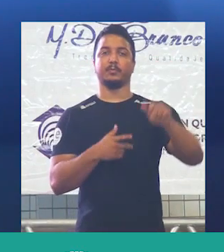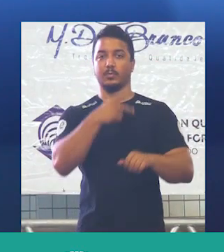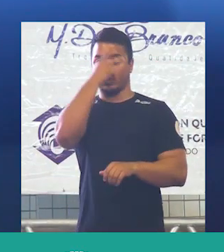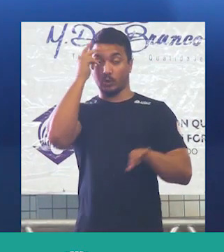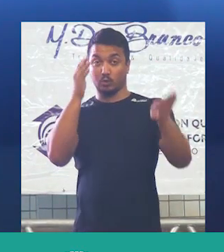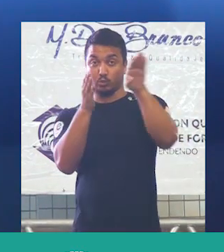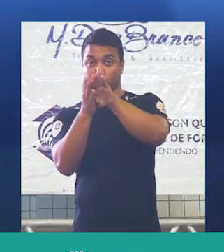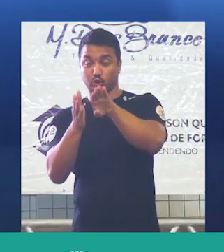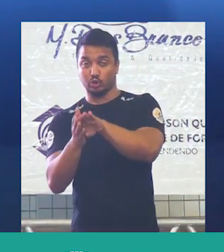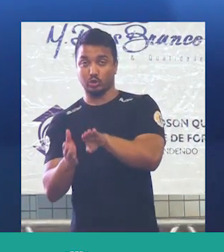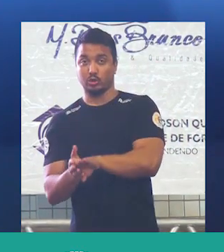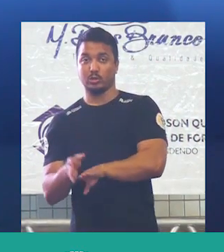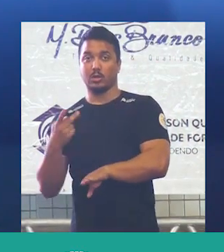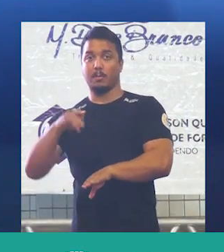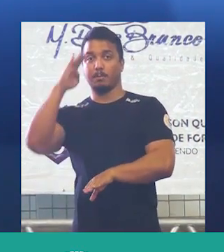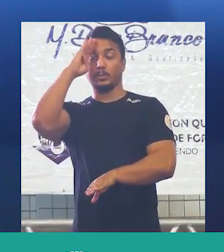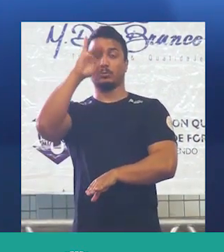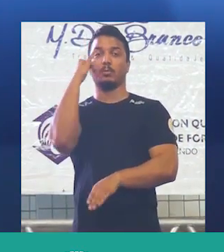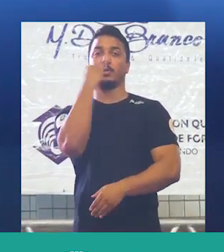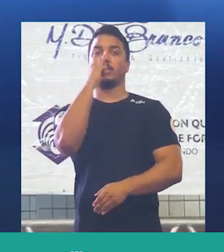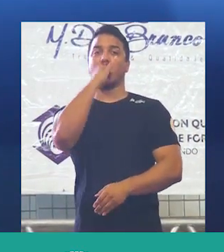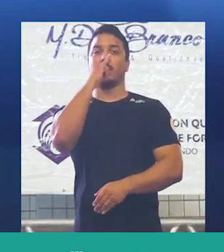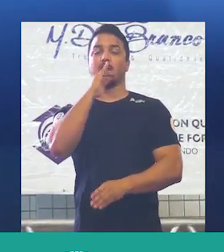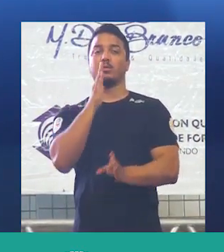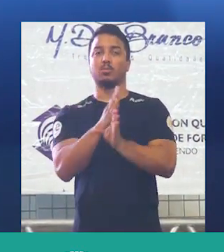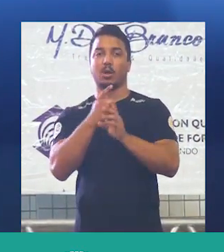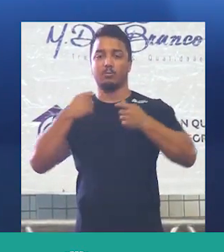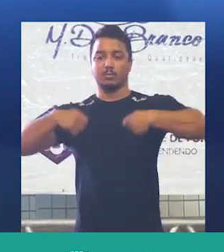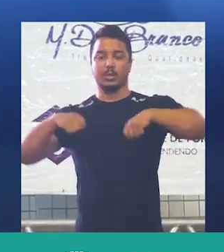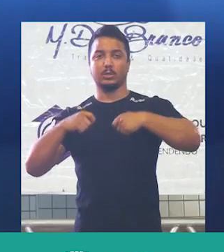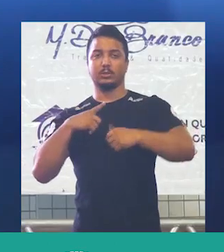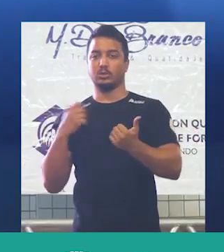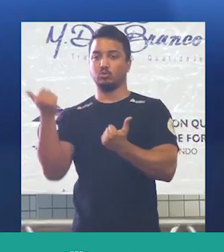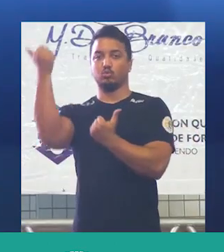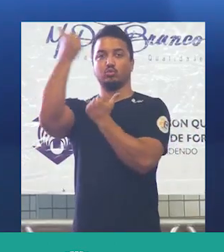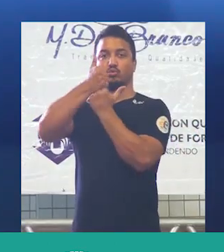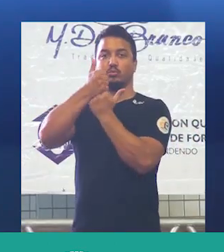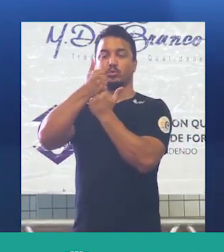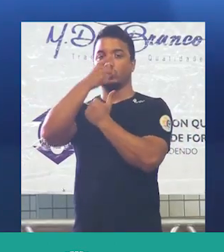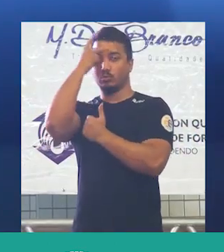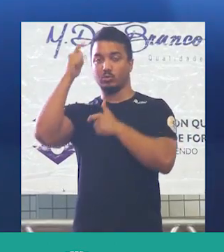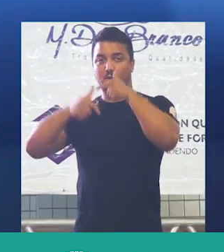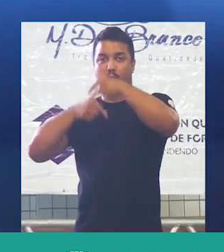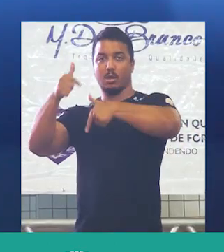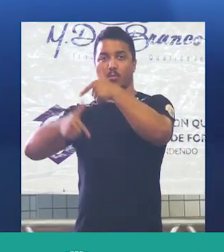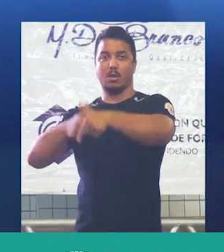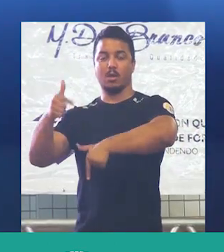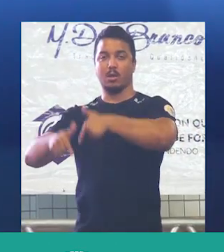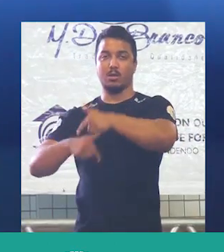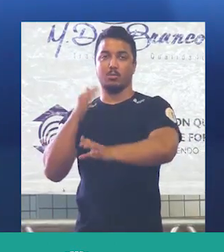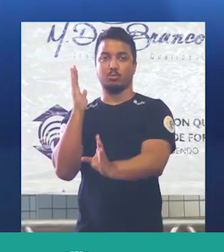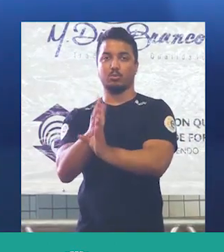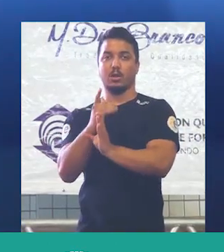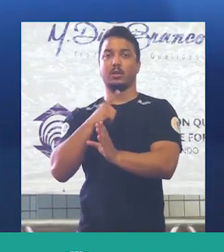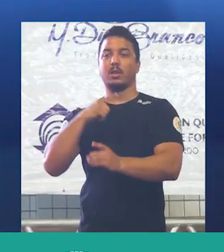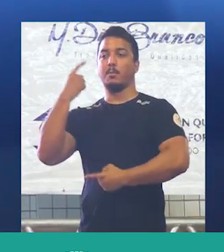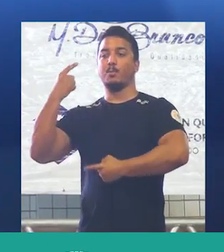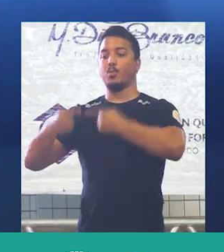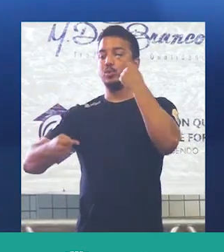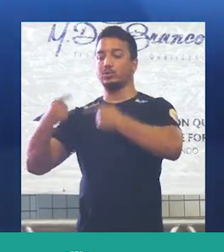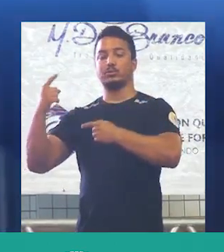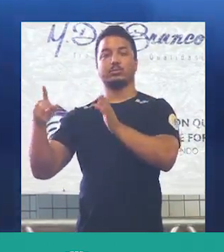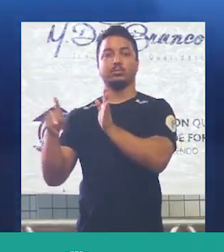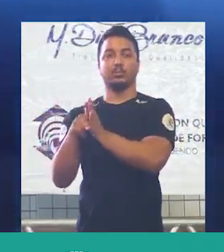imigrantes, principalmente italianos, atendia à necessidade de substituição de mão de obra em decorrência de uma